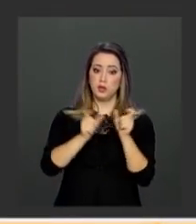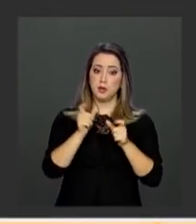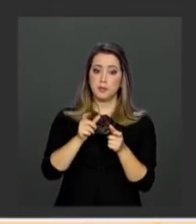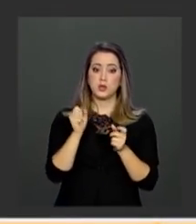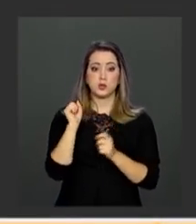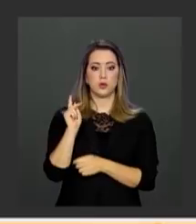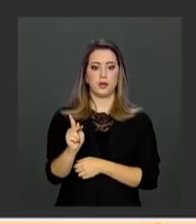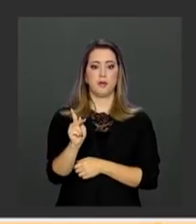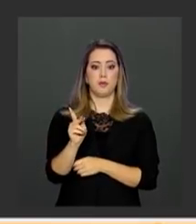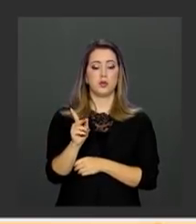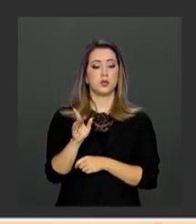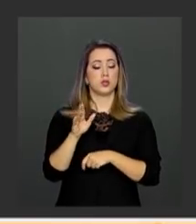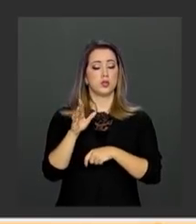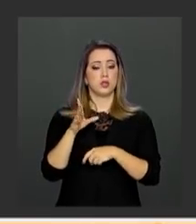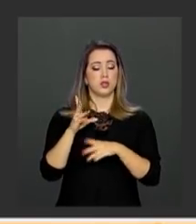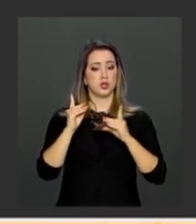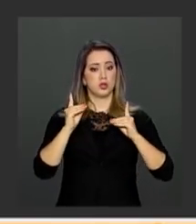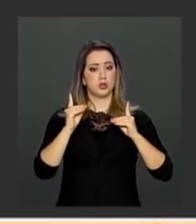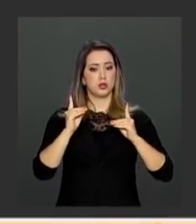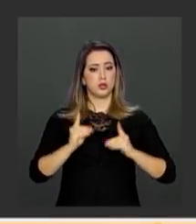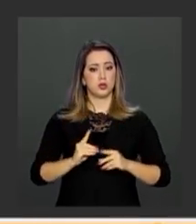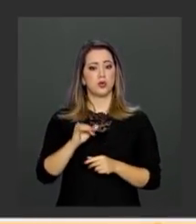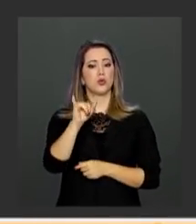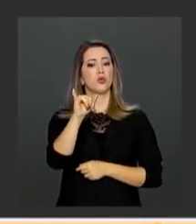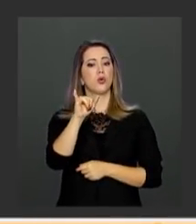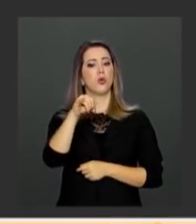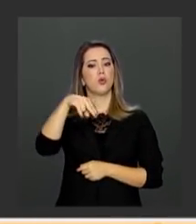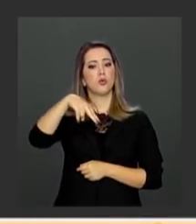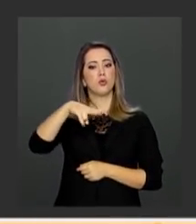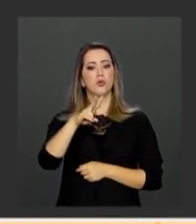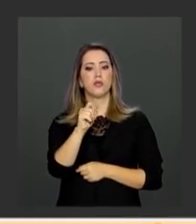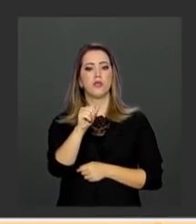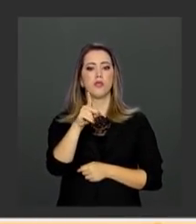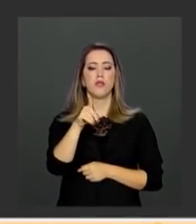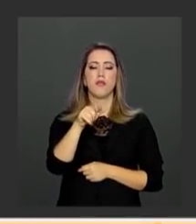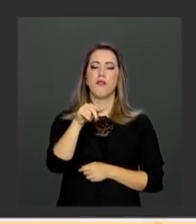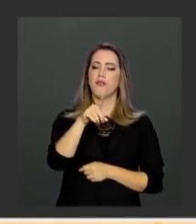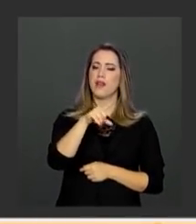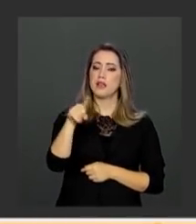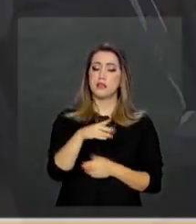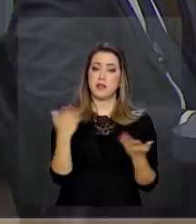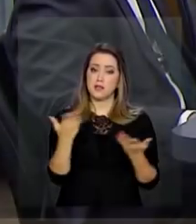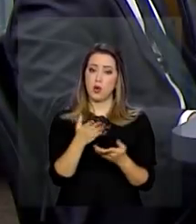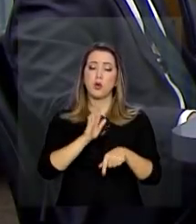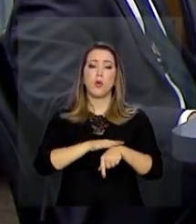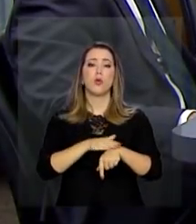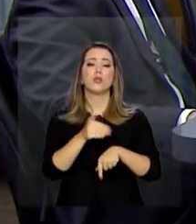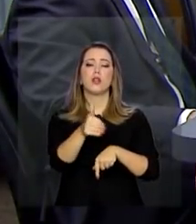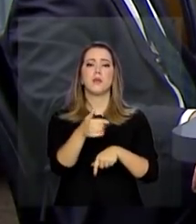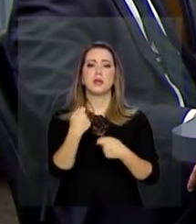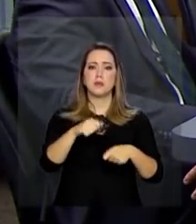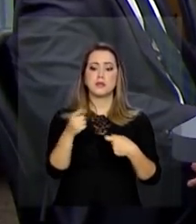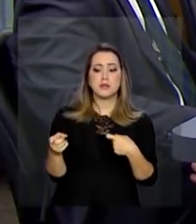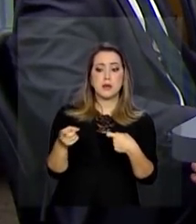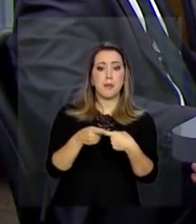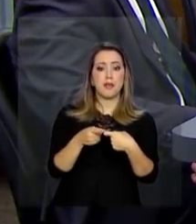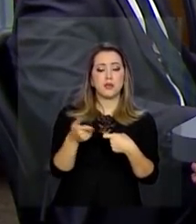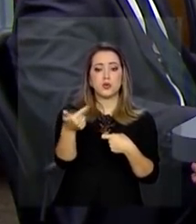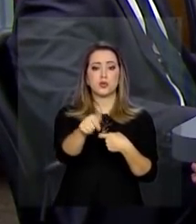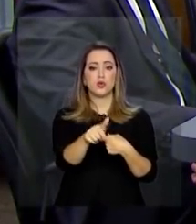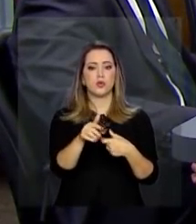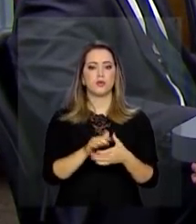por invalidez recentemente, qual será o prazo para a perícia? Quem gostaria de responder? Qual o nome? Me